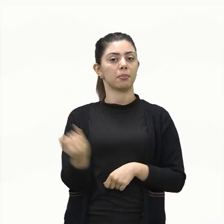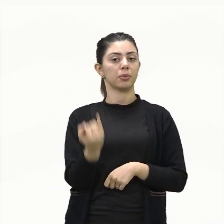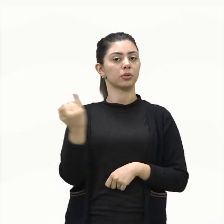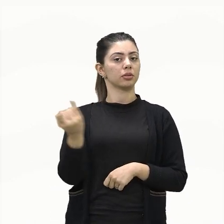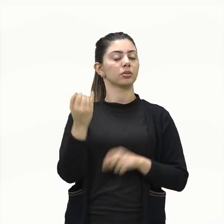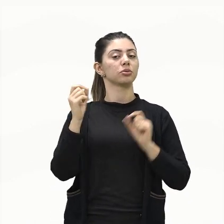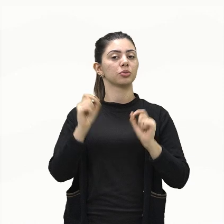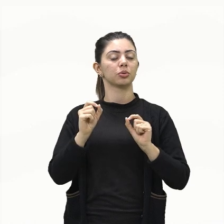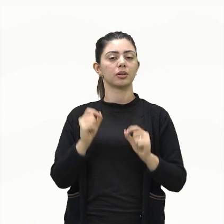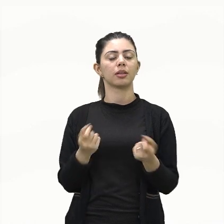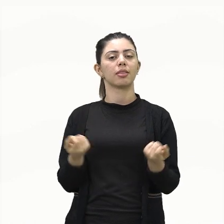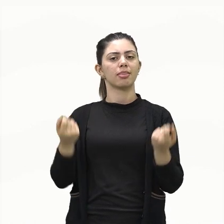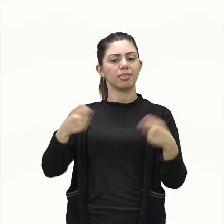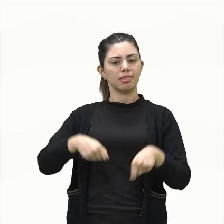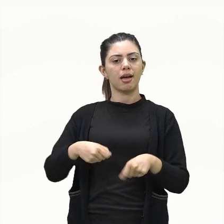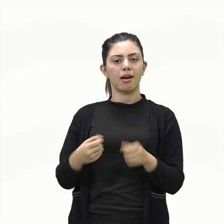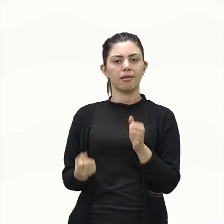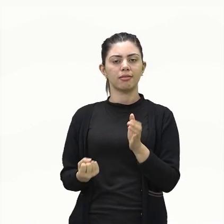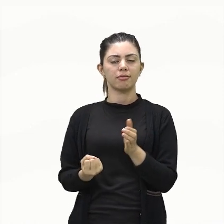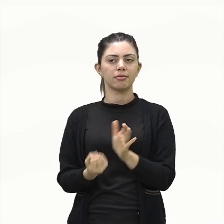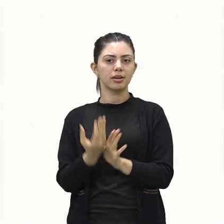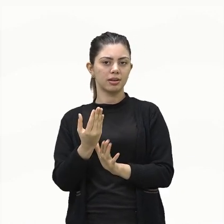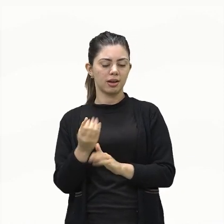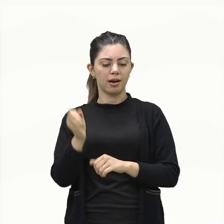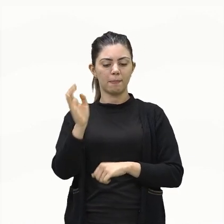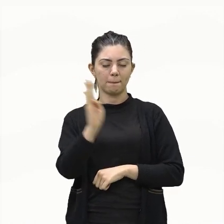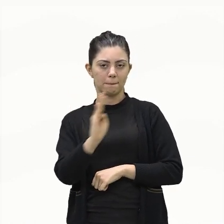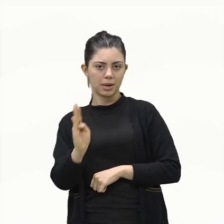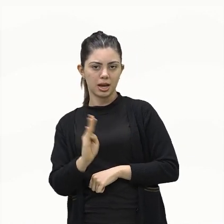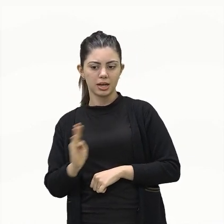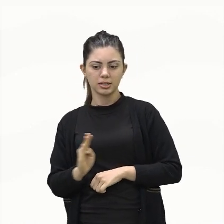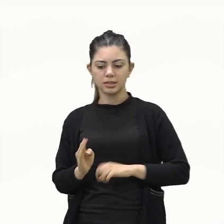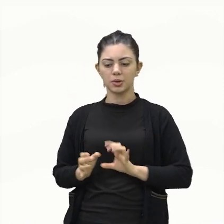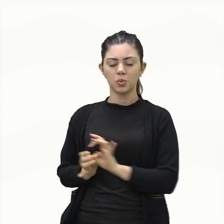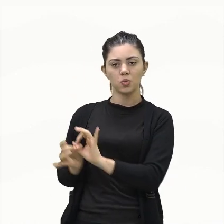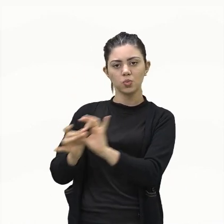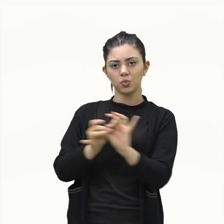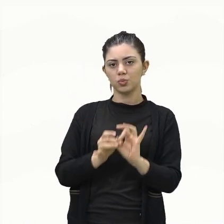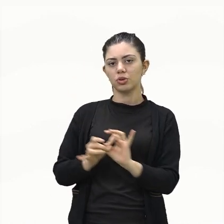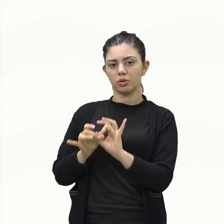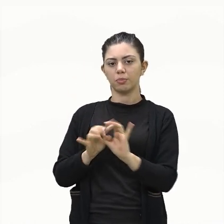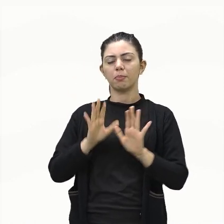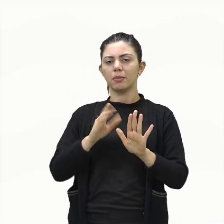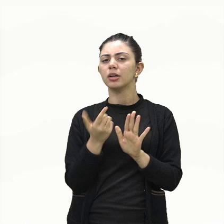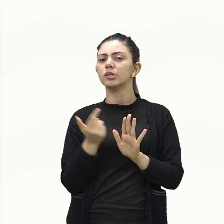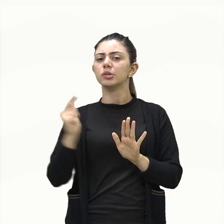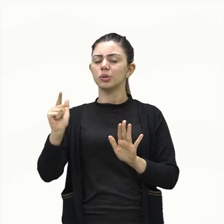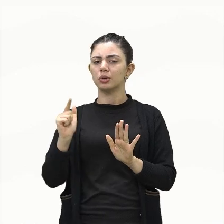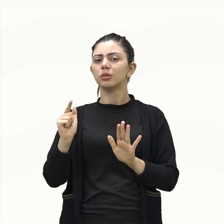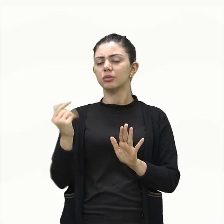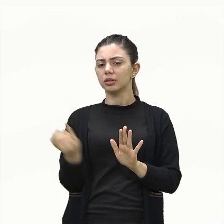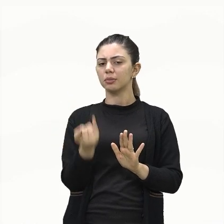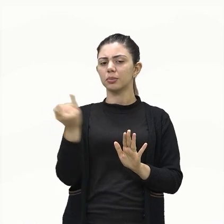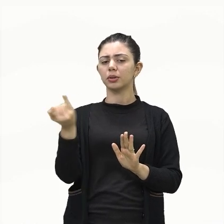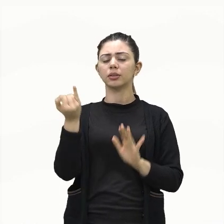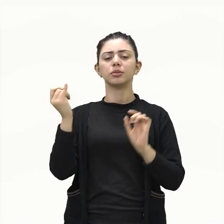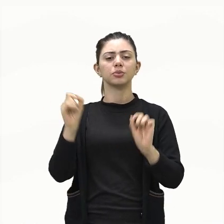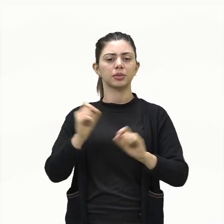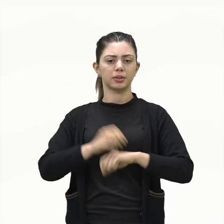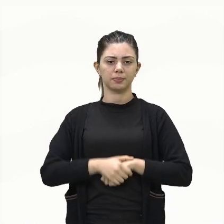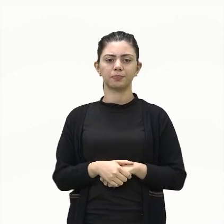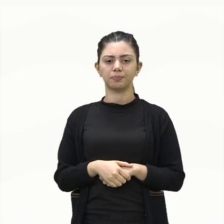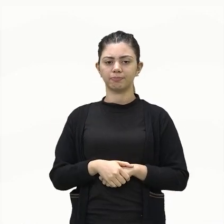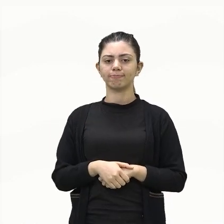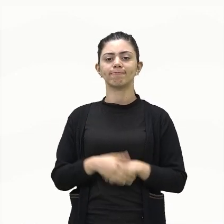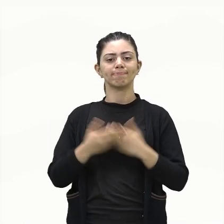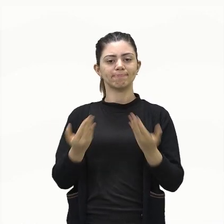manter a unidade territorial do nosso país, certo? Outro ponto que eu gostaria de traçar aqui com vocês é a questão